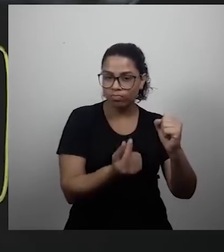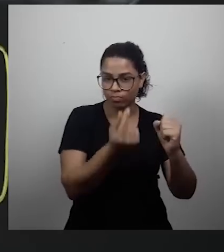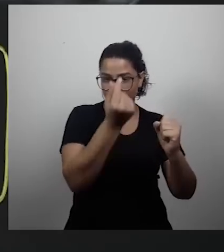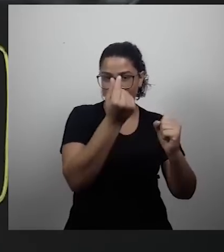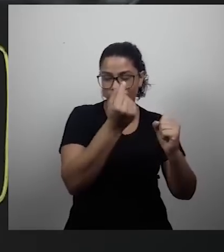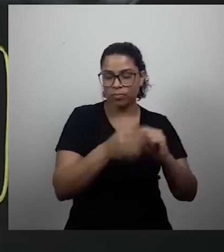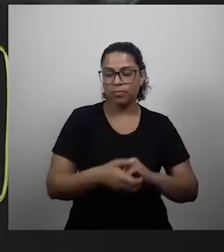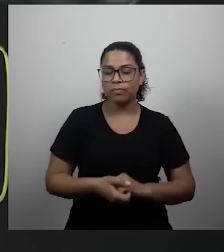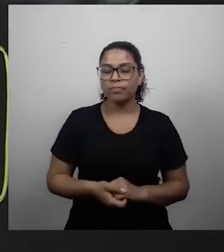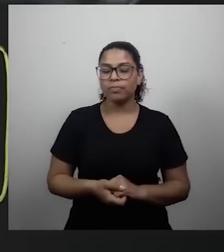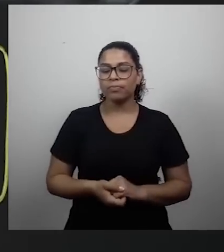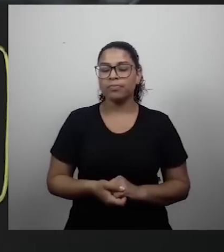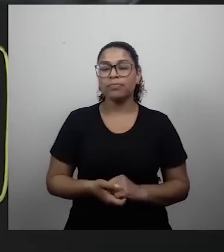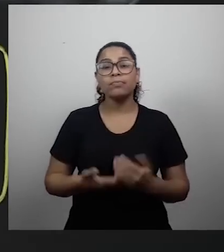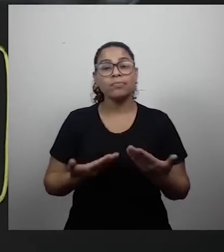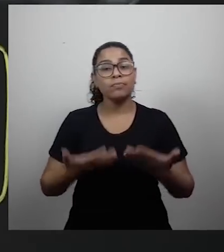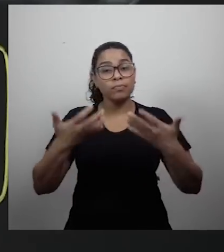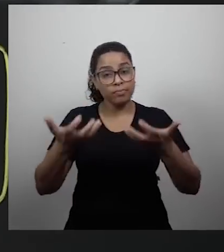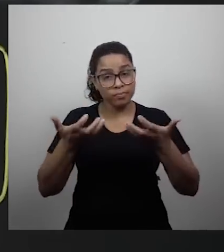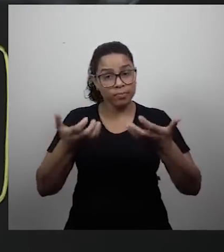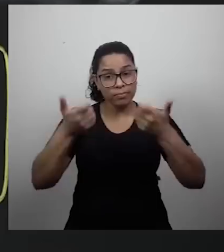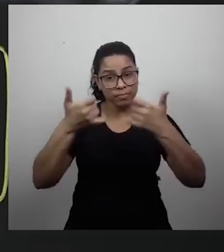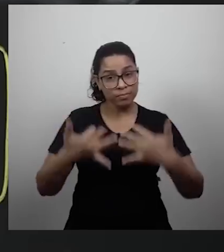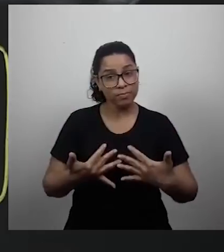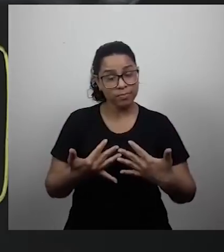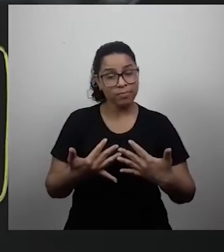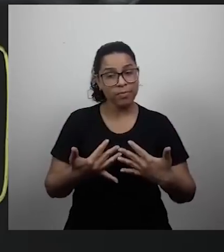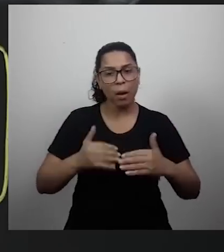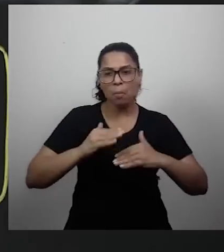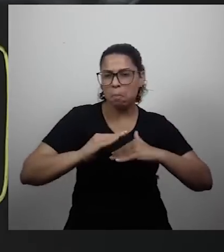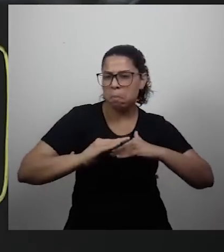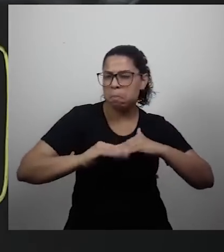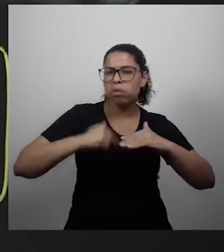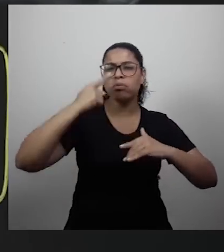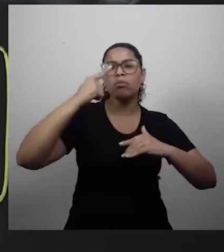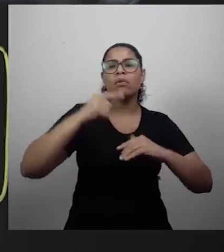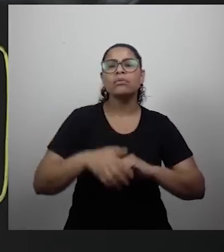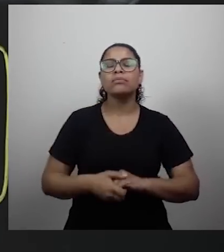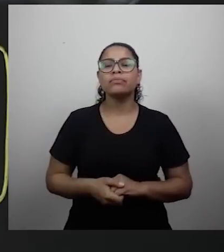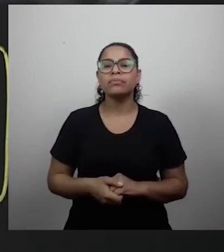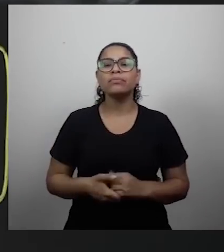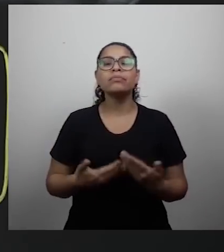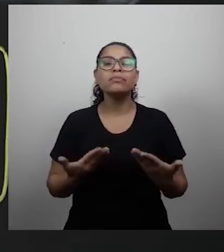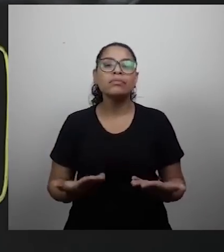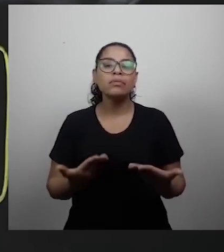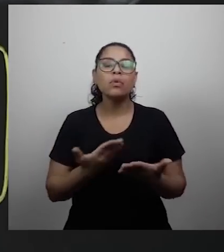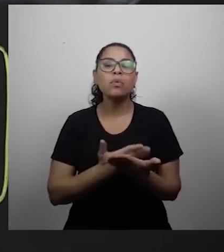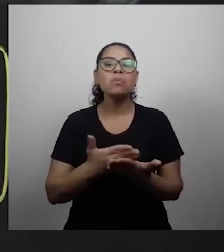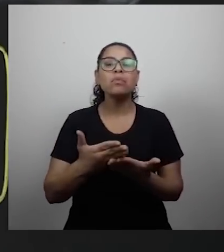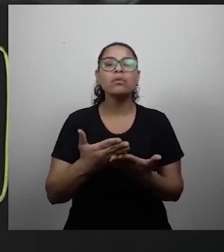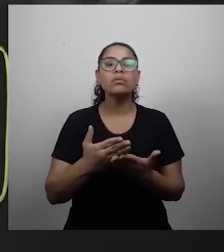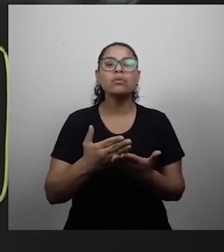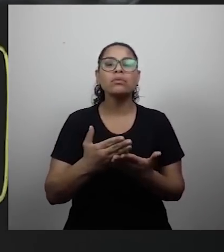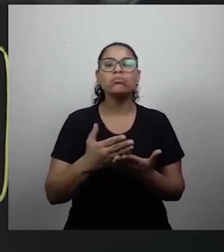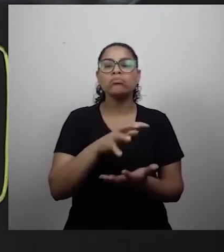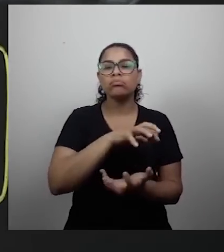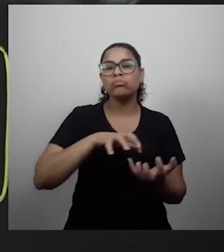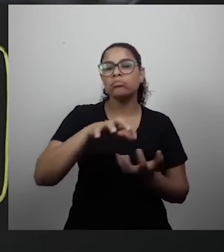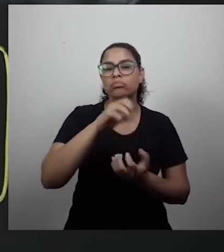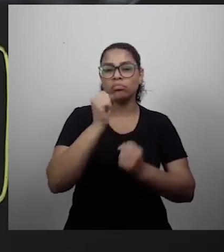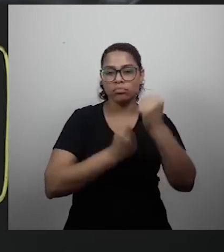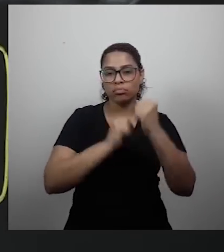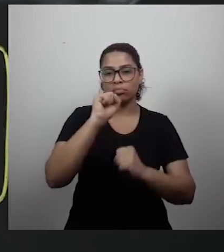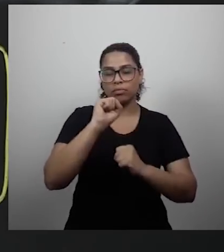que eu quero dizer com essa exploração de recursos naturais que aumenta muito por conta da Revolução Industrial. Outra